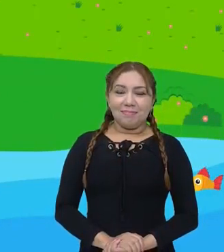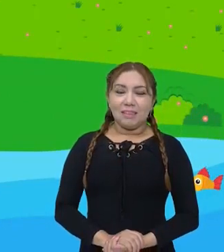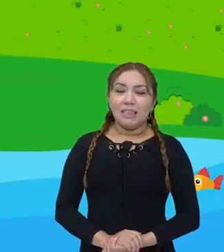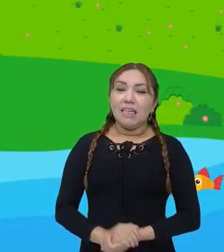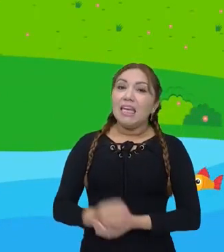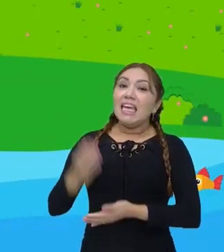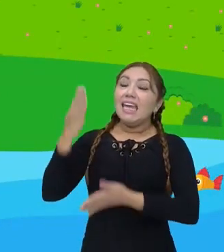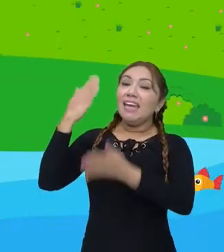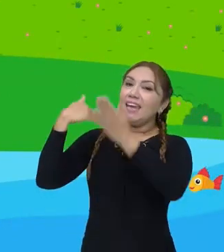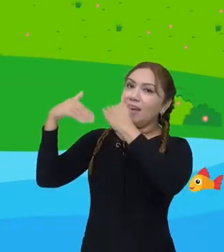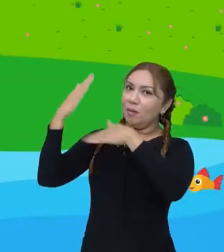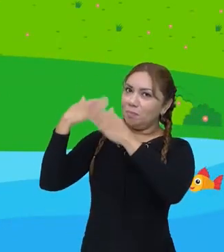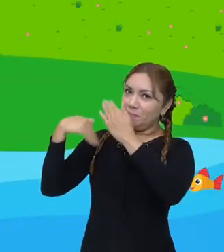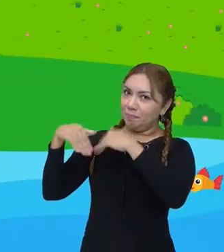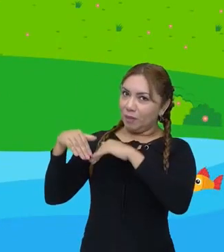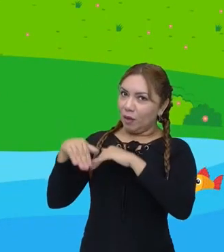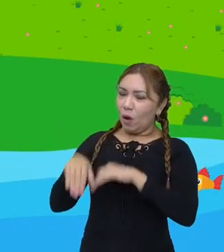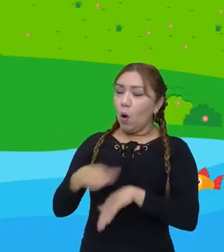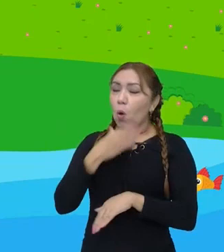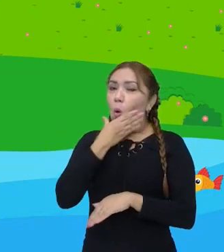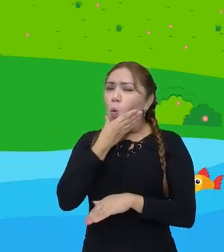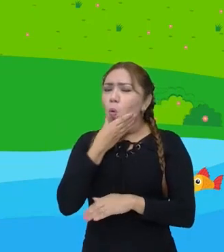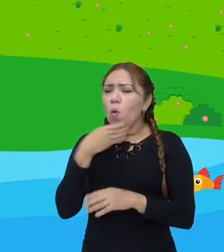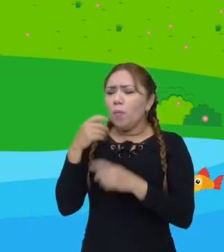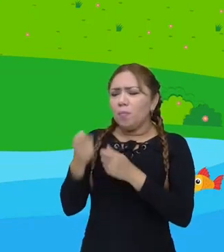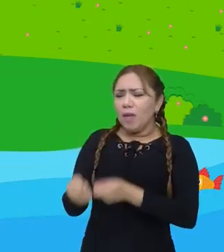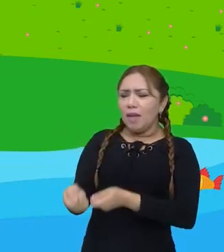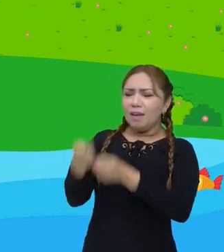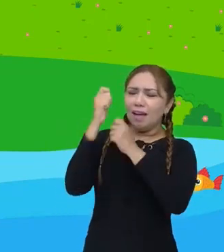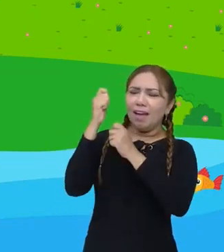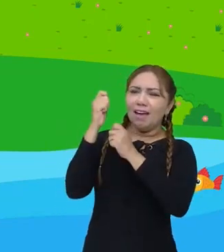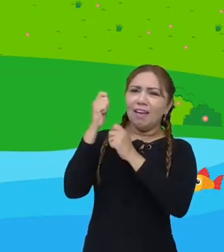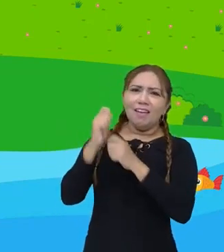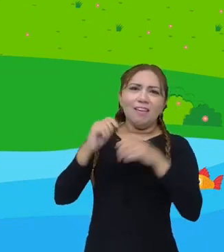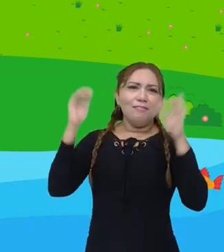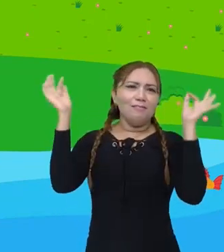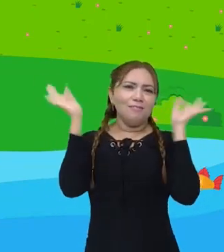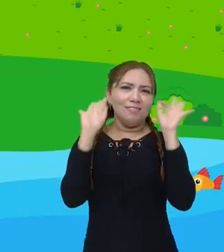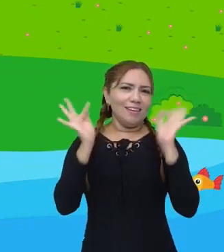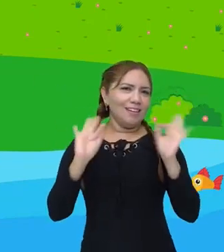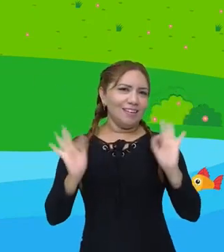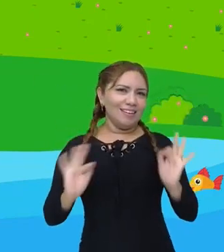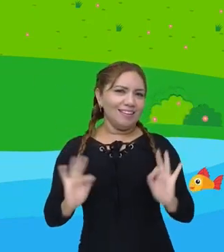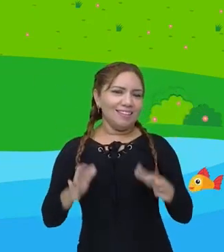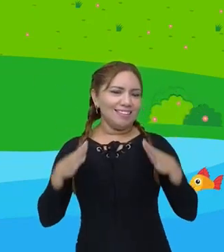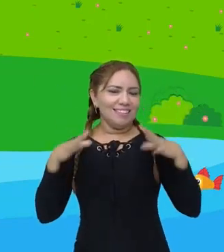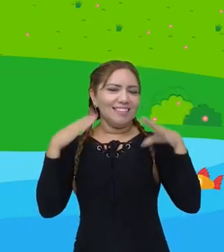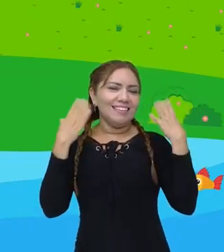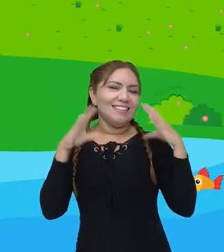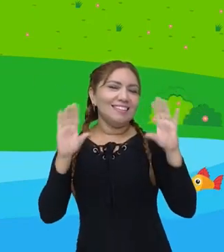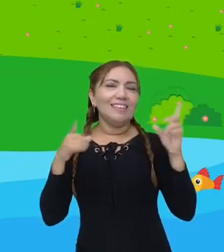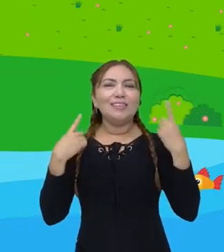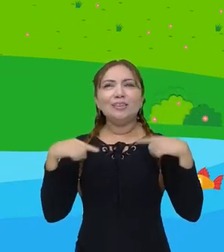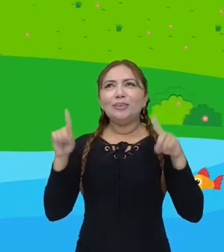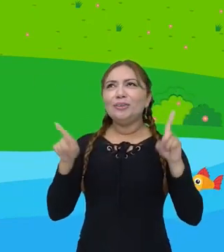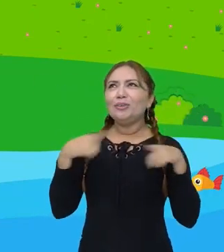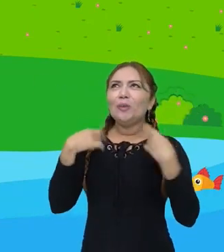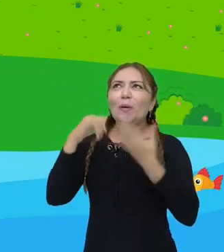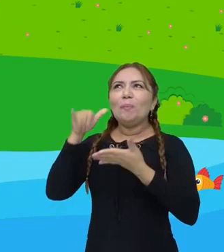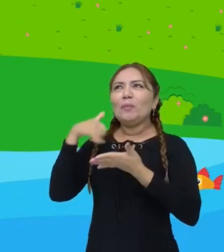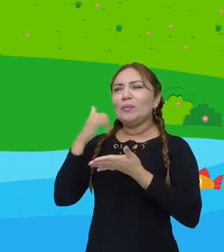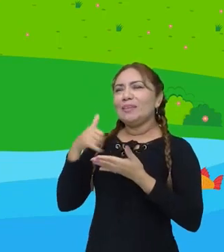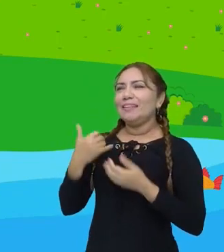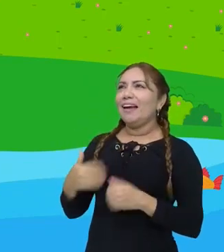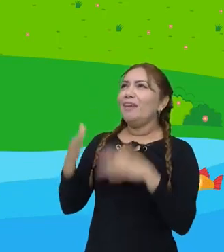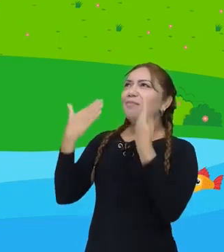Era uma vez um pescador muito feliz que vivia cantando a sua música